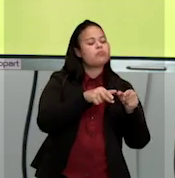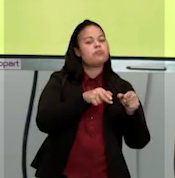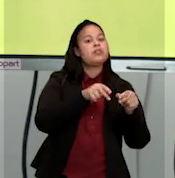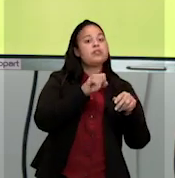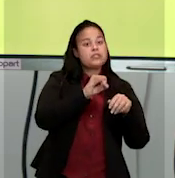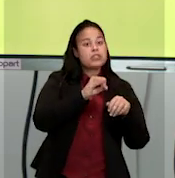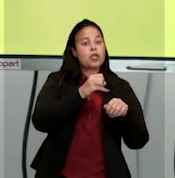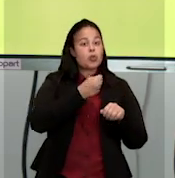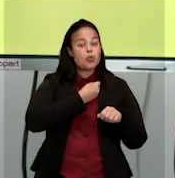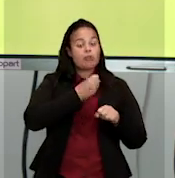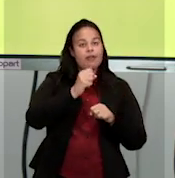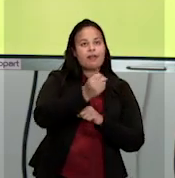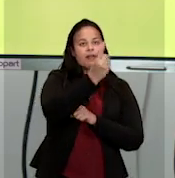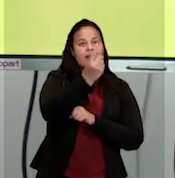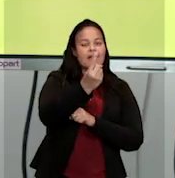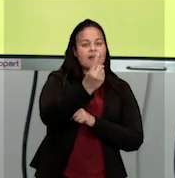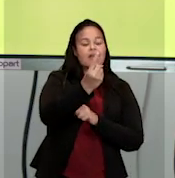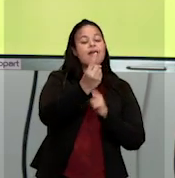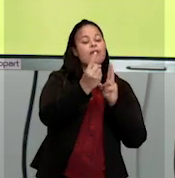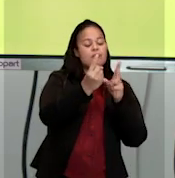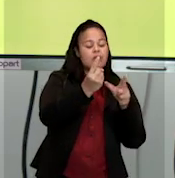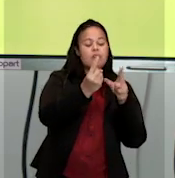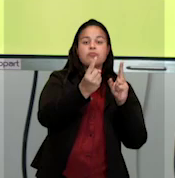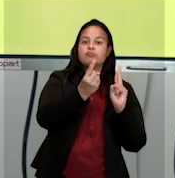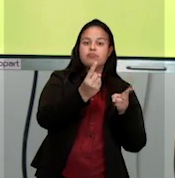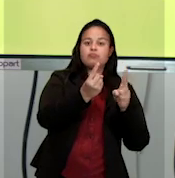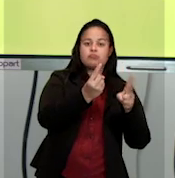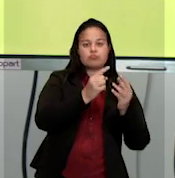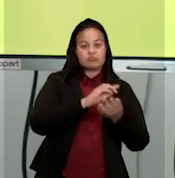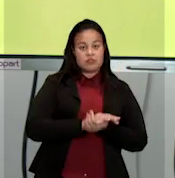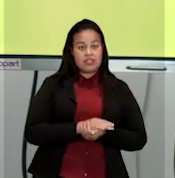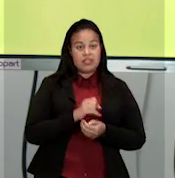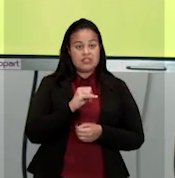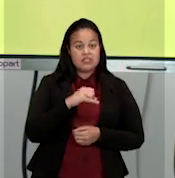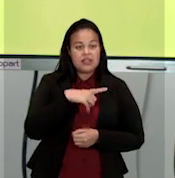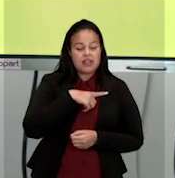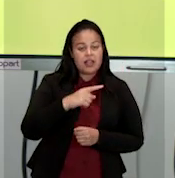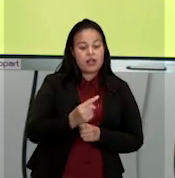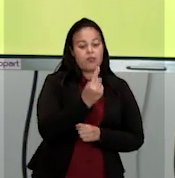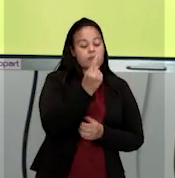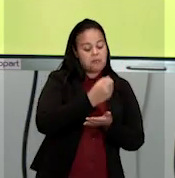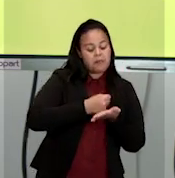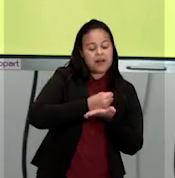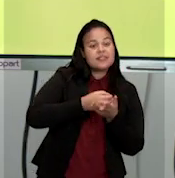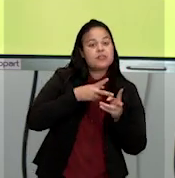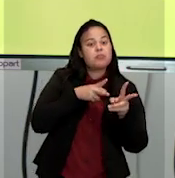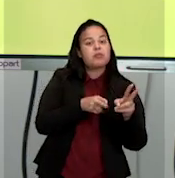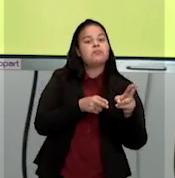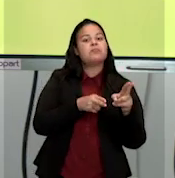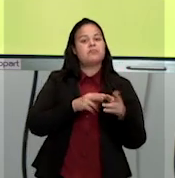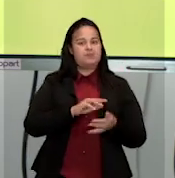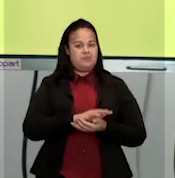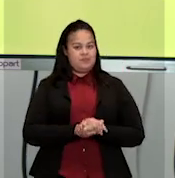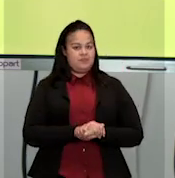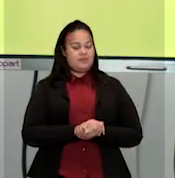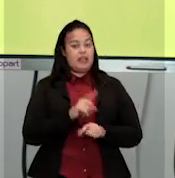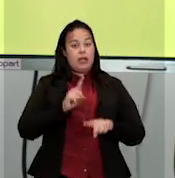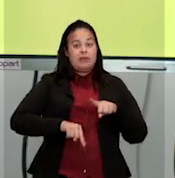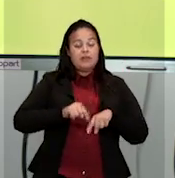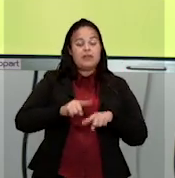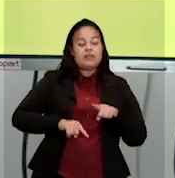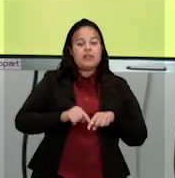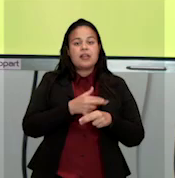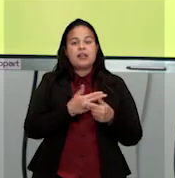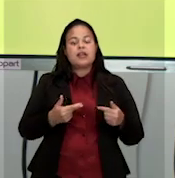Então, toda vez que eu tiver o expoente 1, o meu resultado é a própria base. Certo? Então, uma propriedade que nós